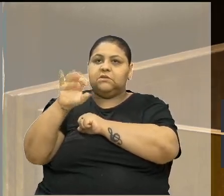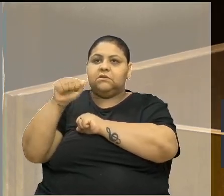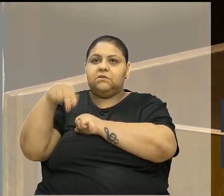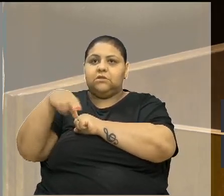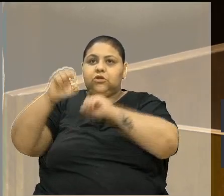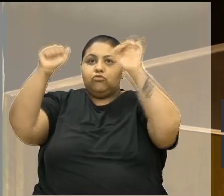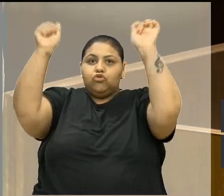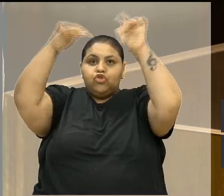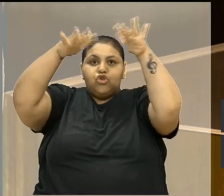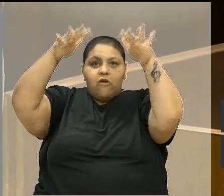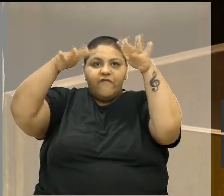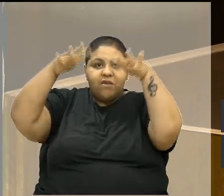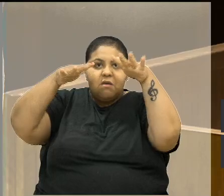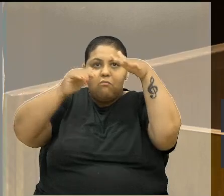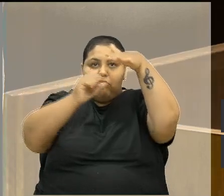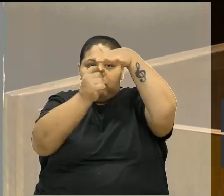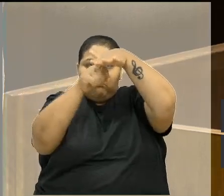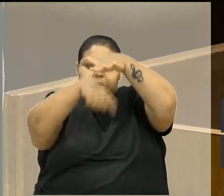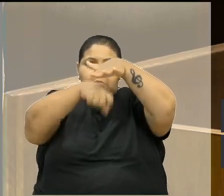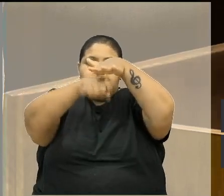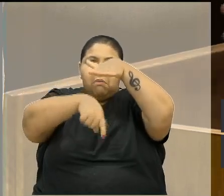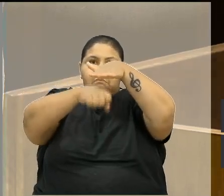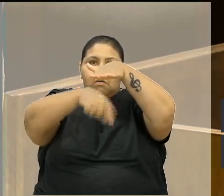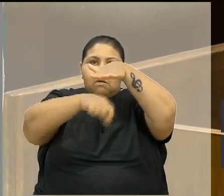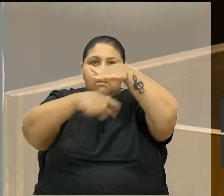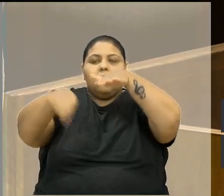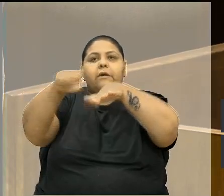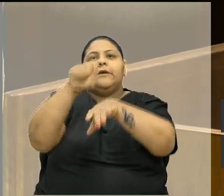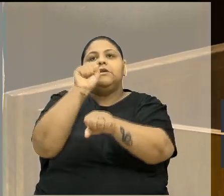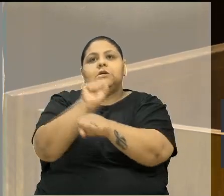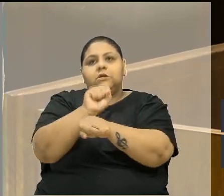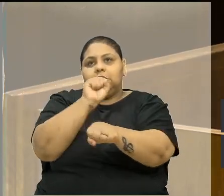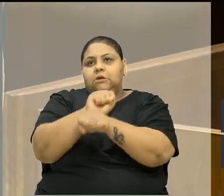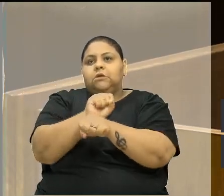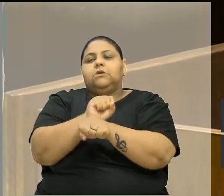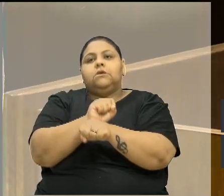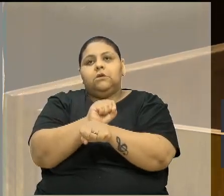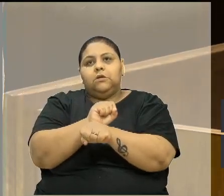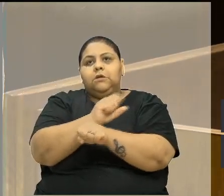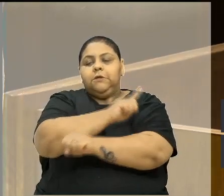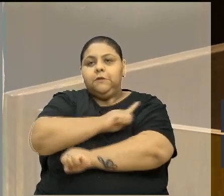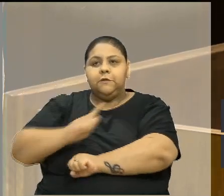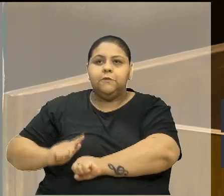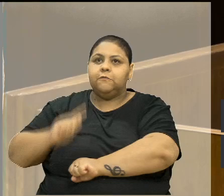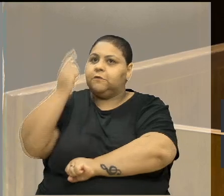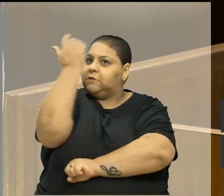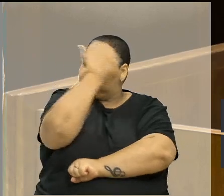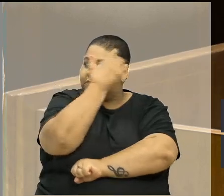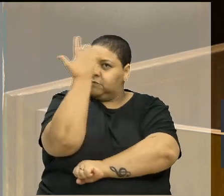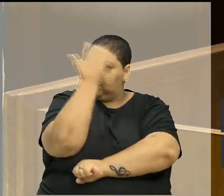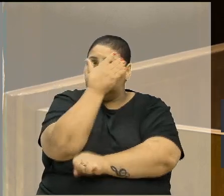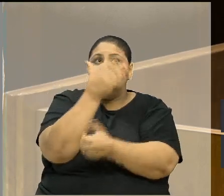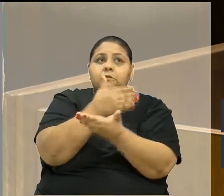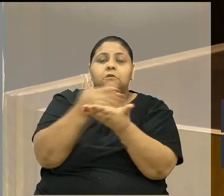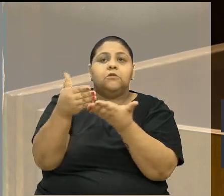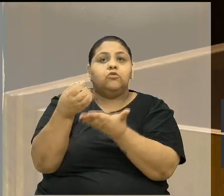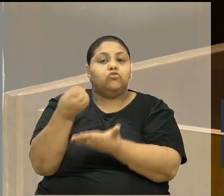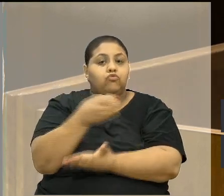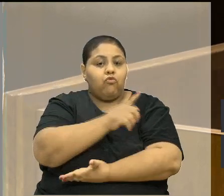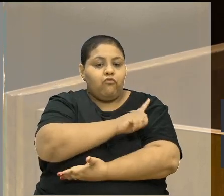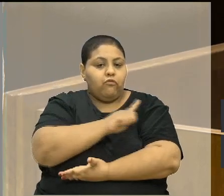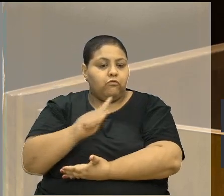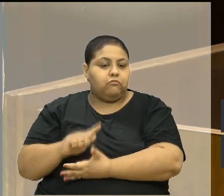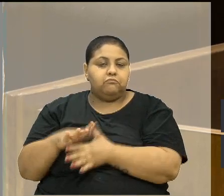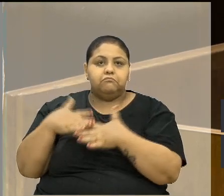todo furado e chove. Então, assim, a gente espera aqui de coração que o governo Adiló, que vai iniciar um novo governo, vamos